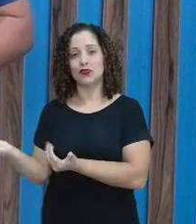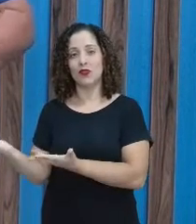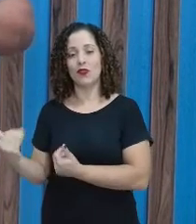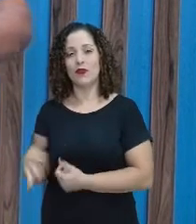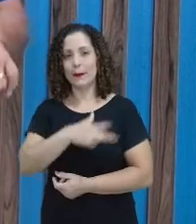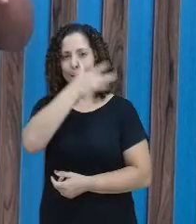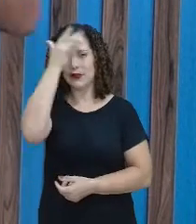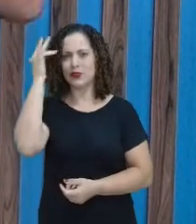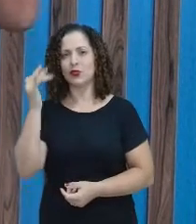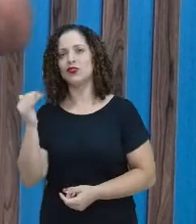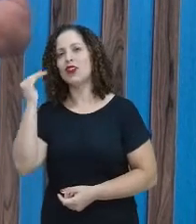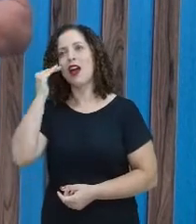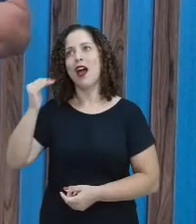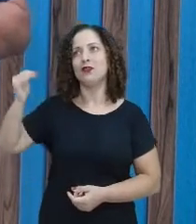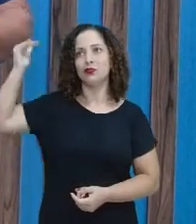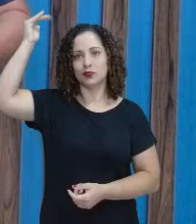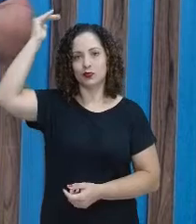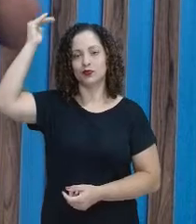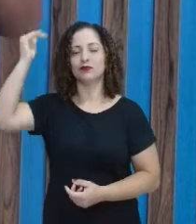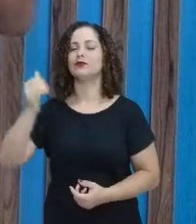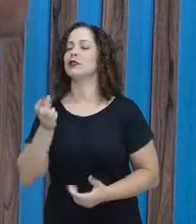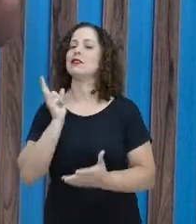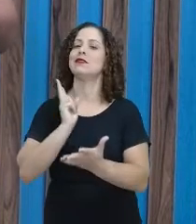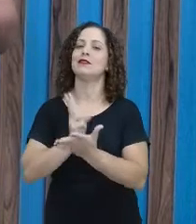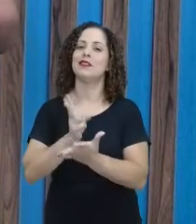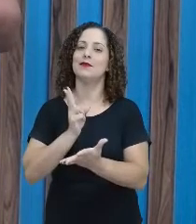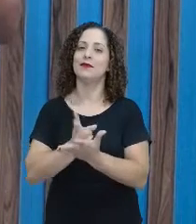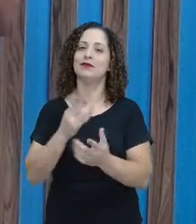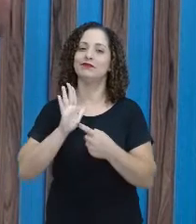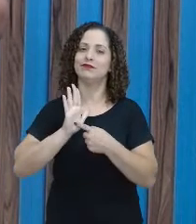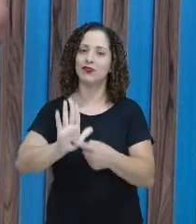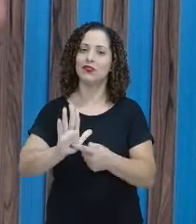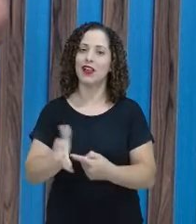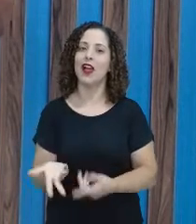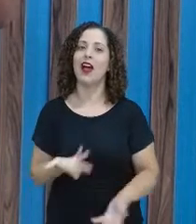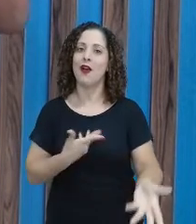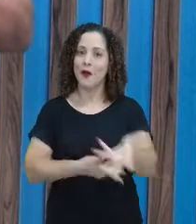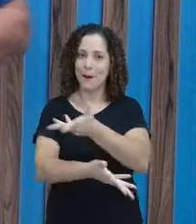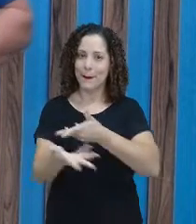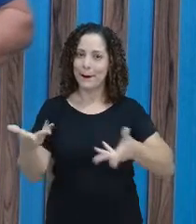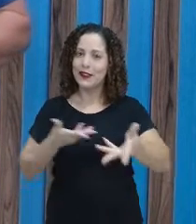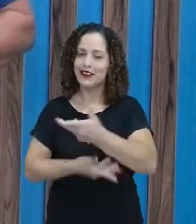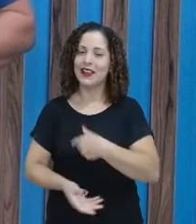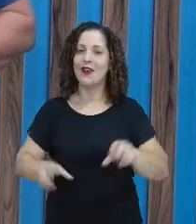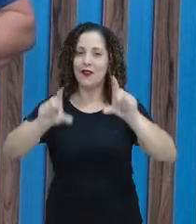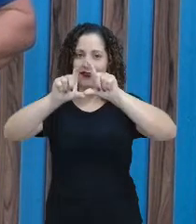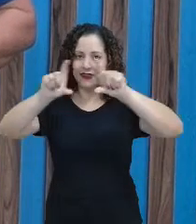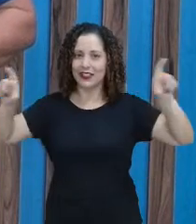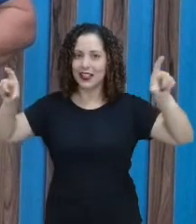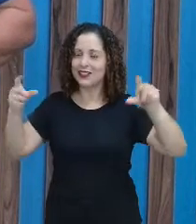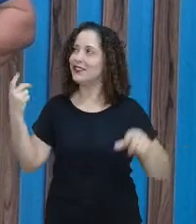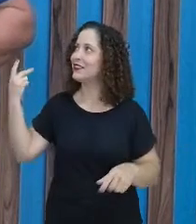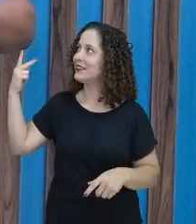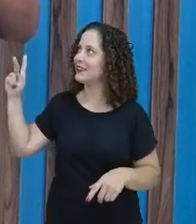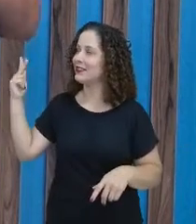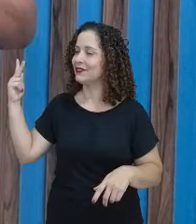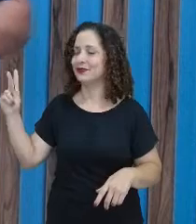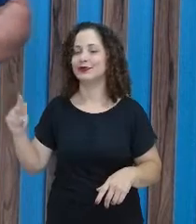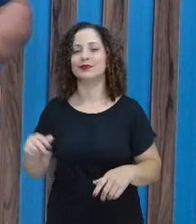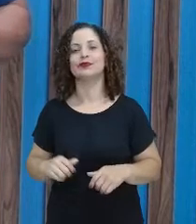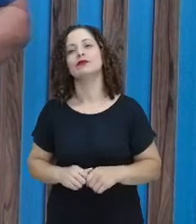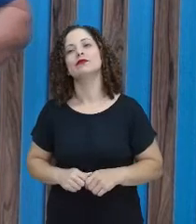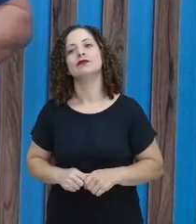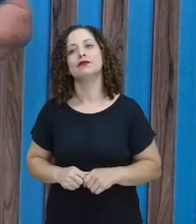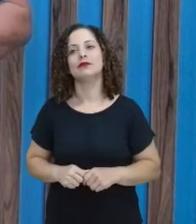adulto. Por isso eu estou sempre trazendo uma frase de Paulo Freire para a gente refletir. Ok?